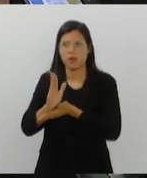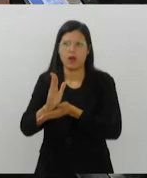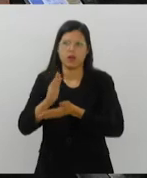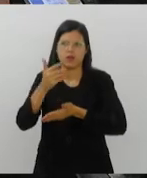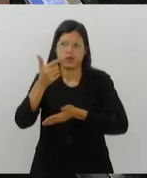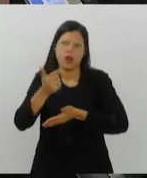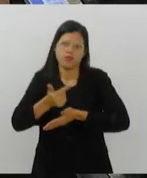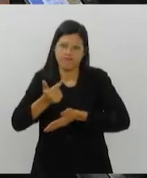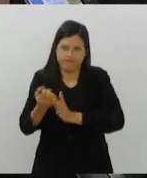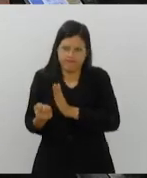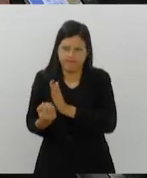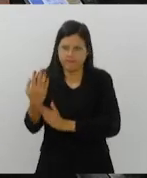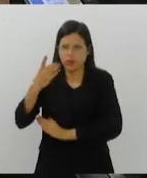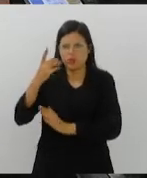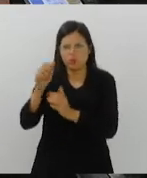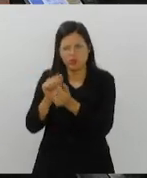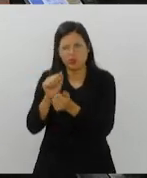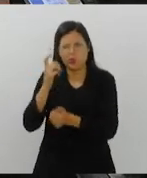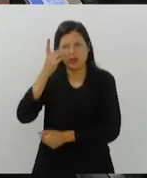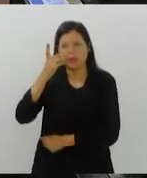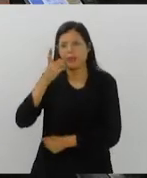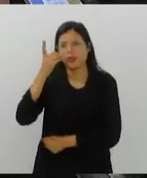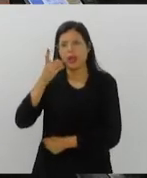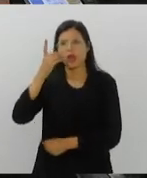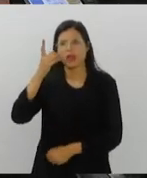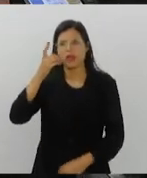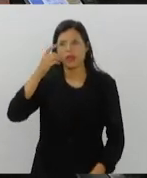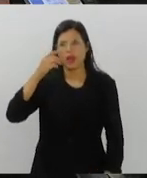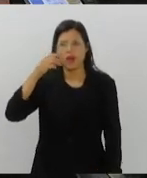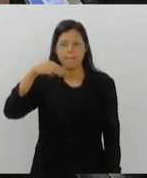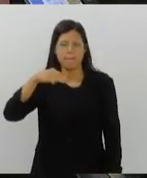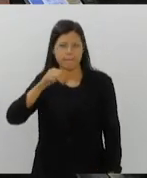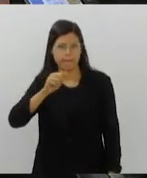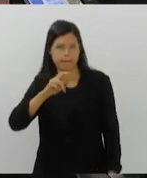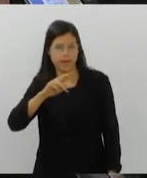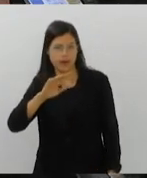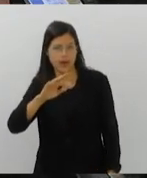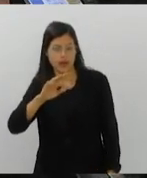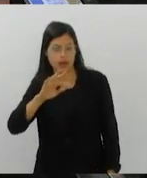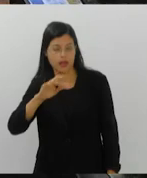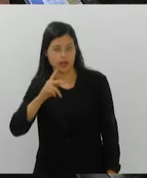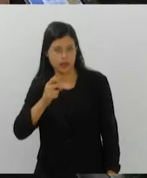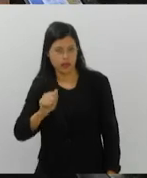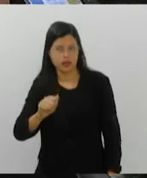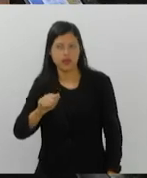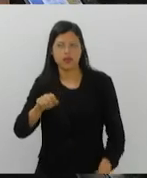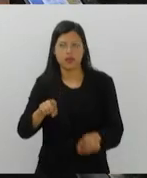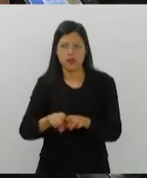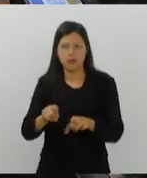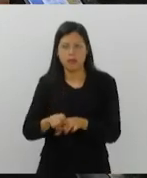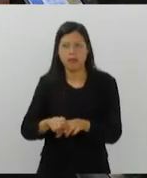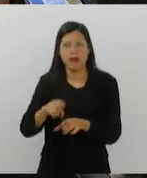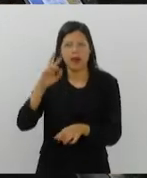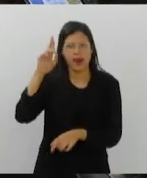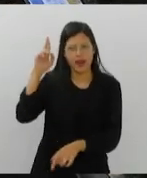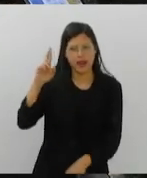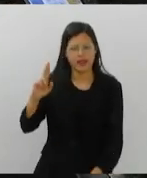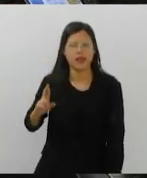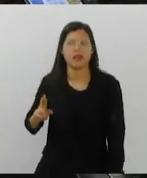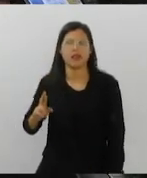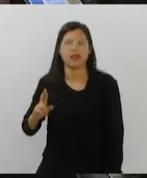coautoria, com a deputada Marta Rocha, deputada Renata Souza, deputada